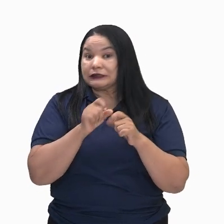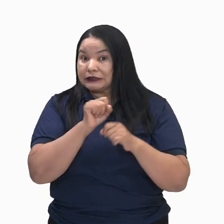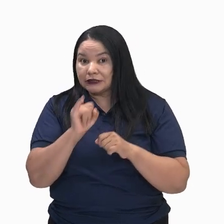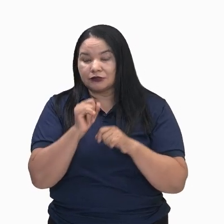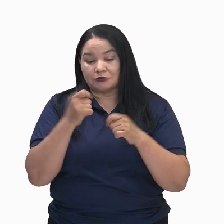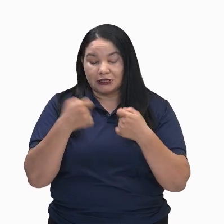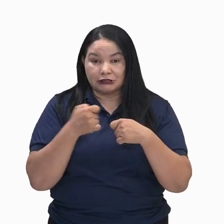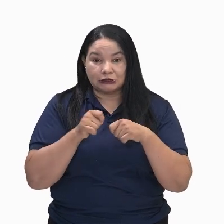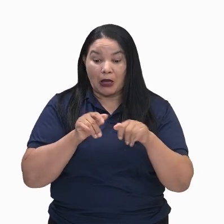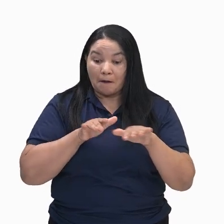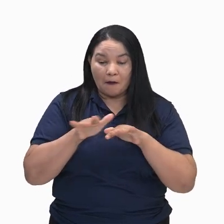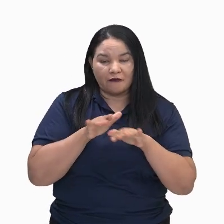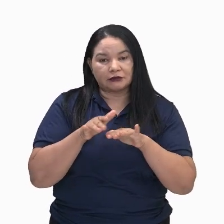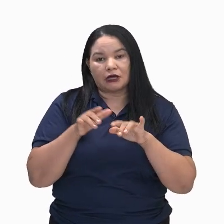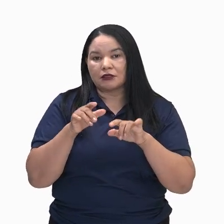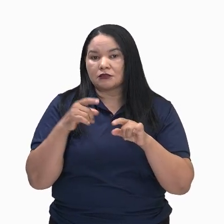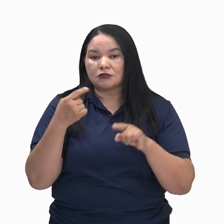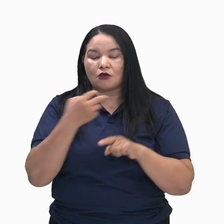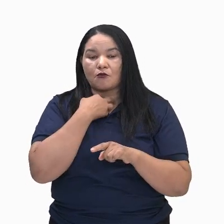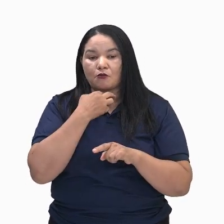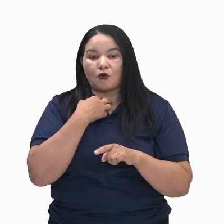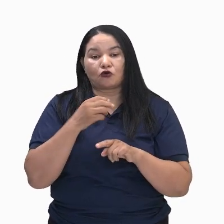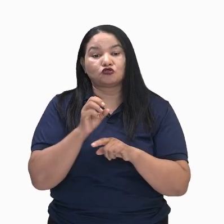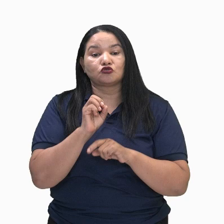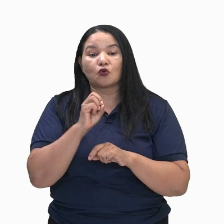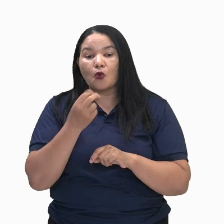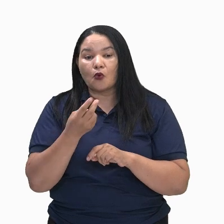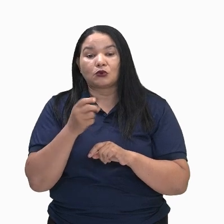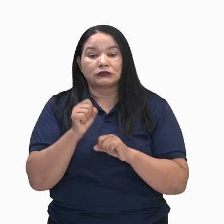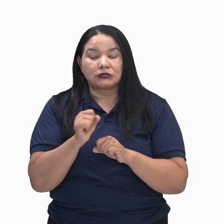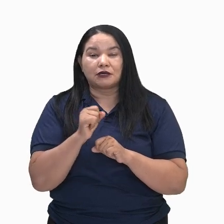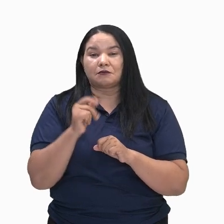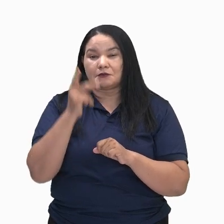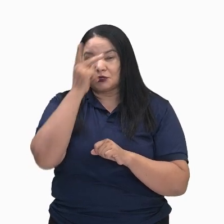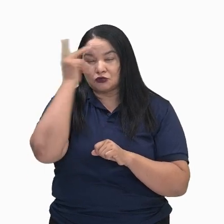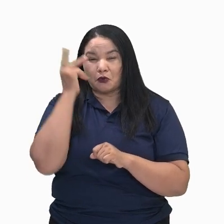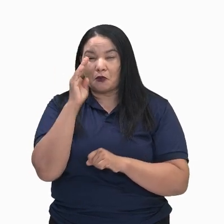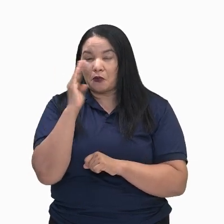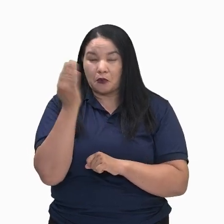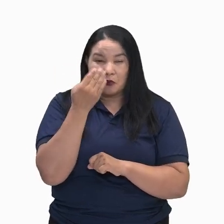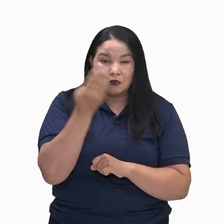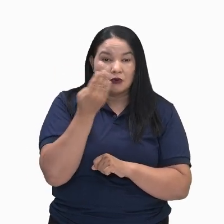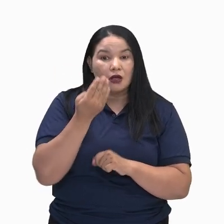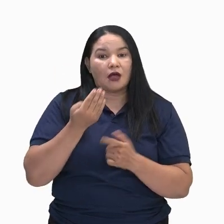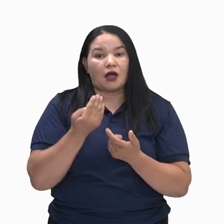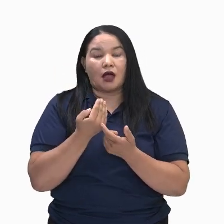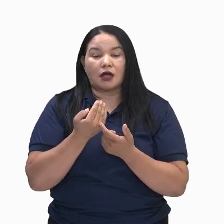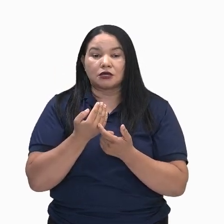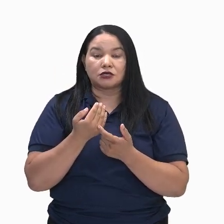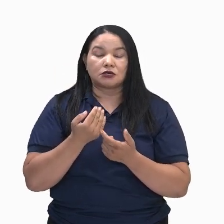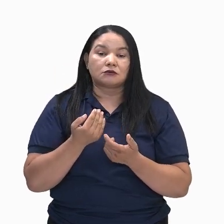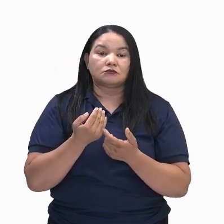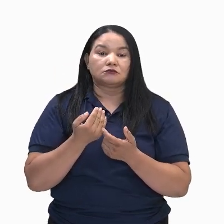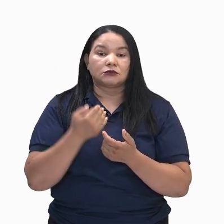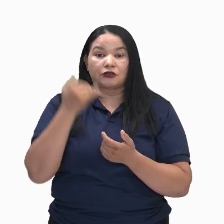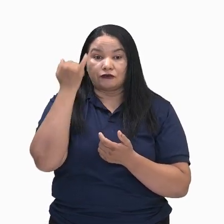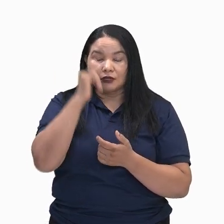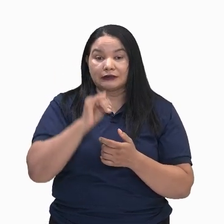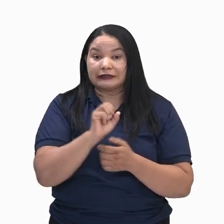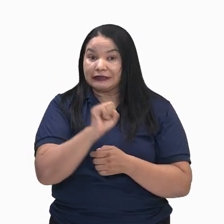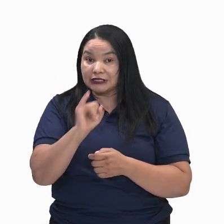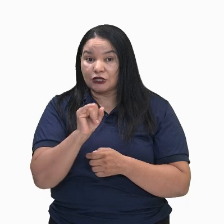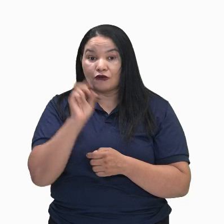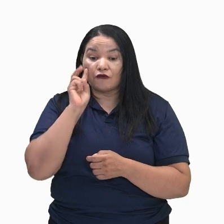necessário. Não agite a pessoa se ele ou ela parece atordoado. Outras dicas: não remova um capacete se